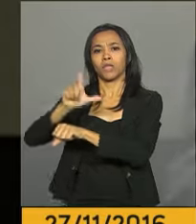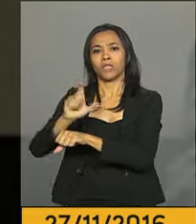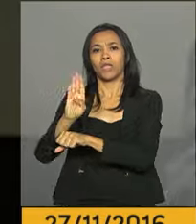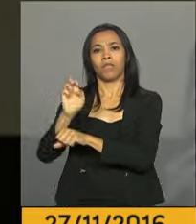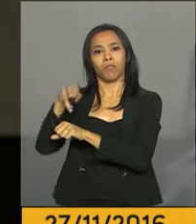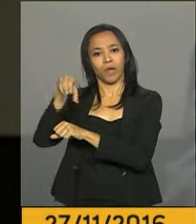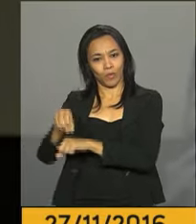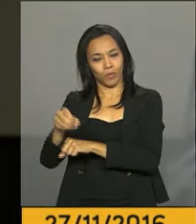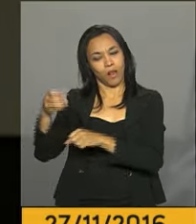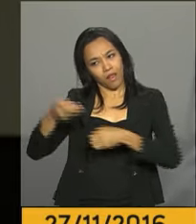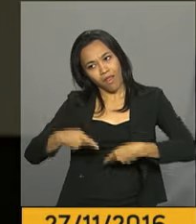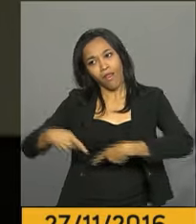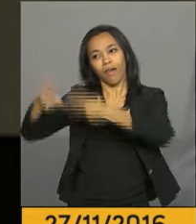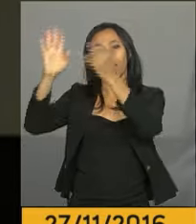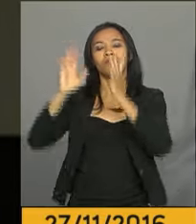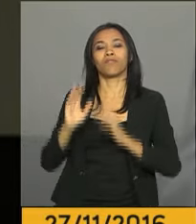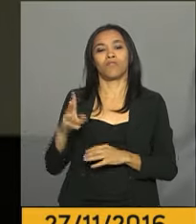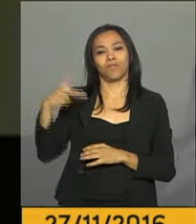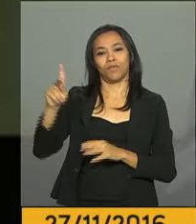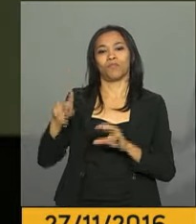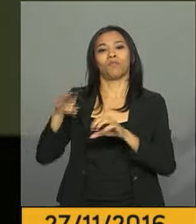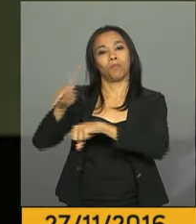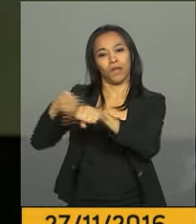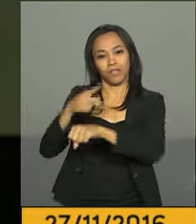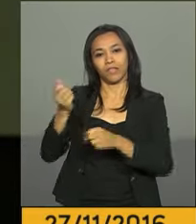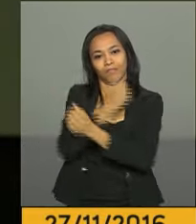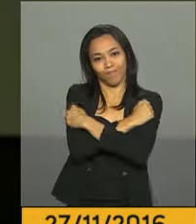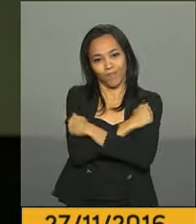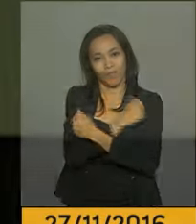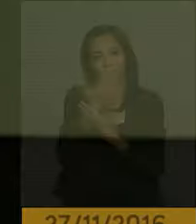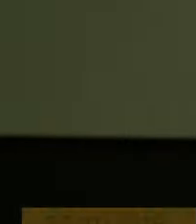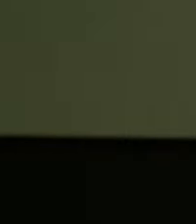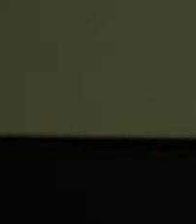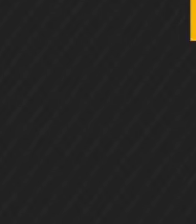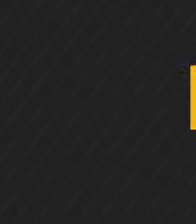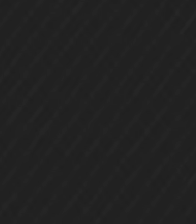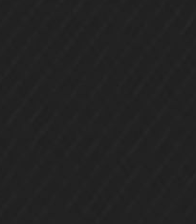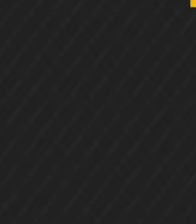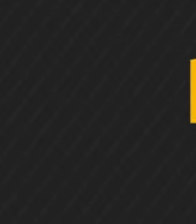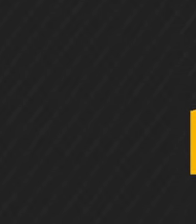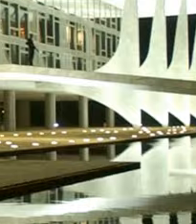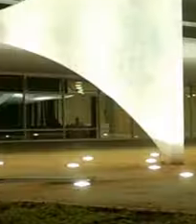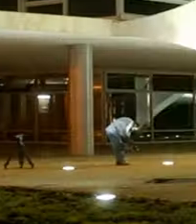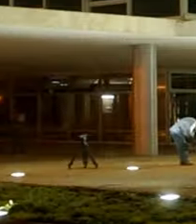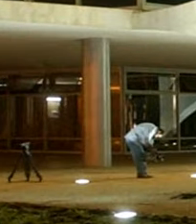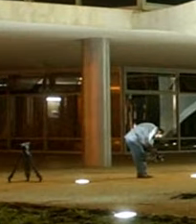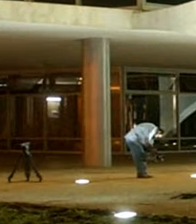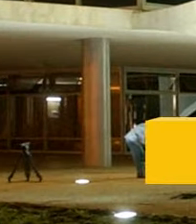Líbano. Leve, portanto, aos libaneses a nossa saudação.